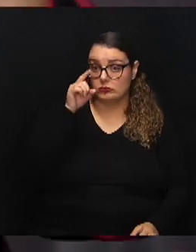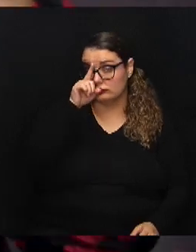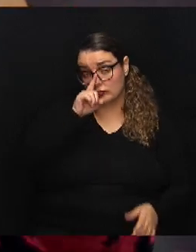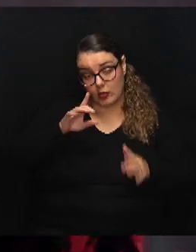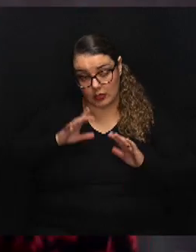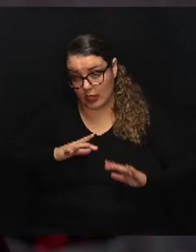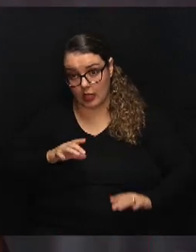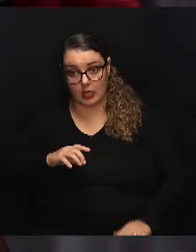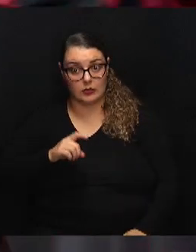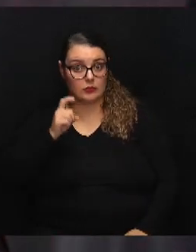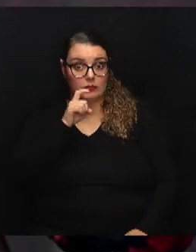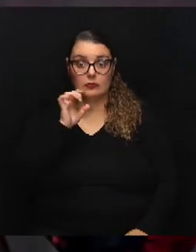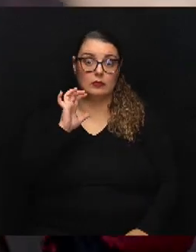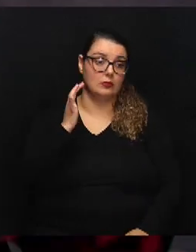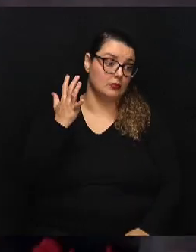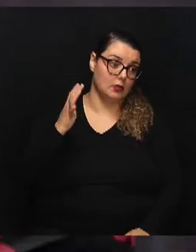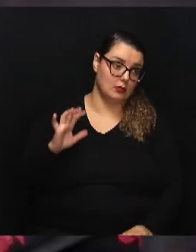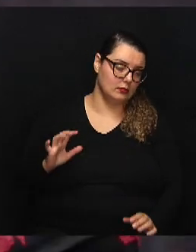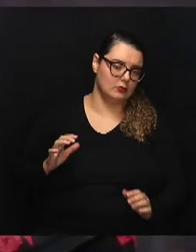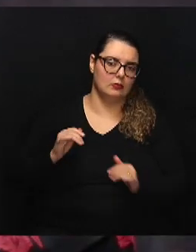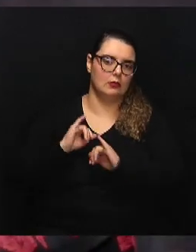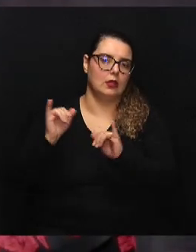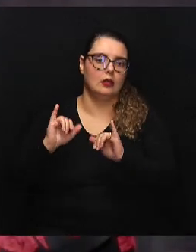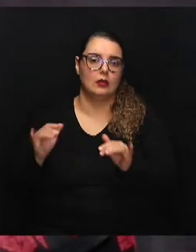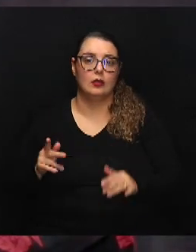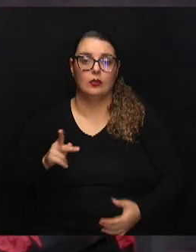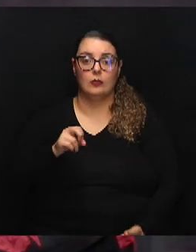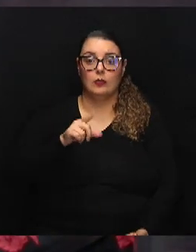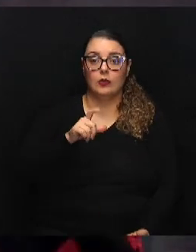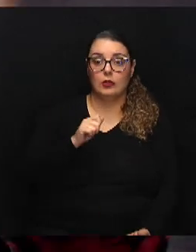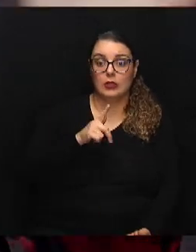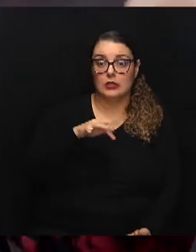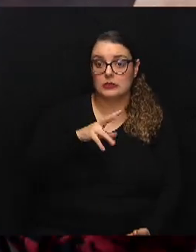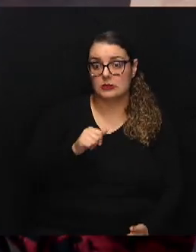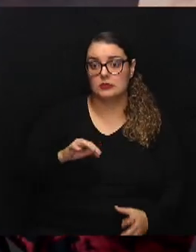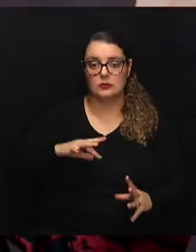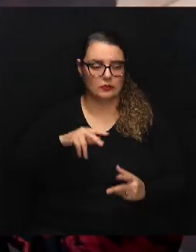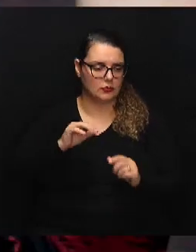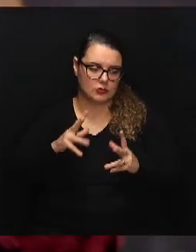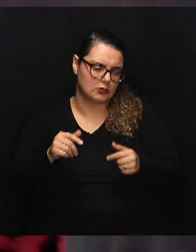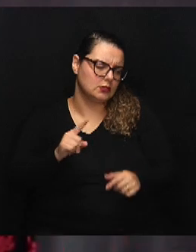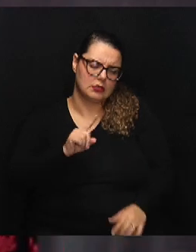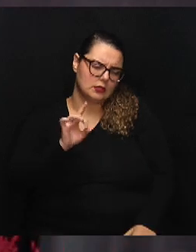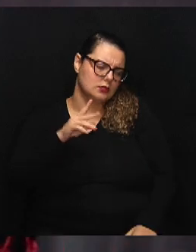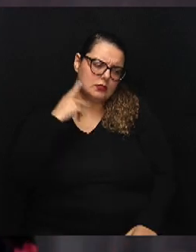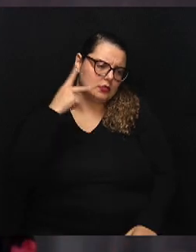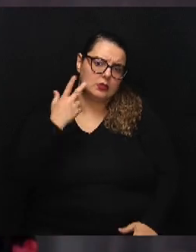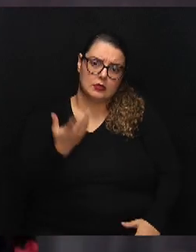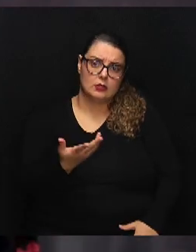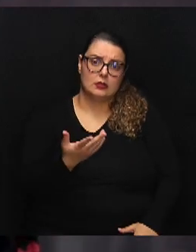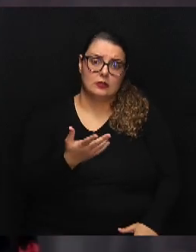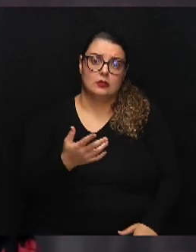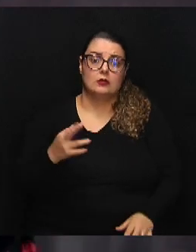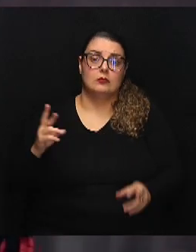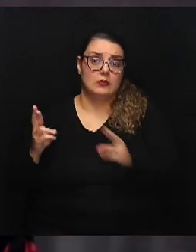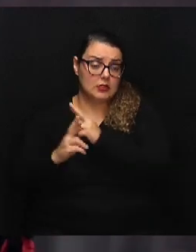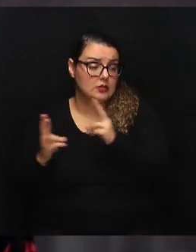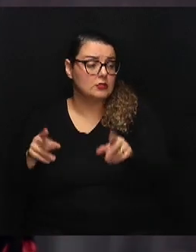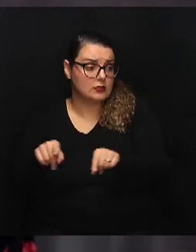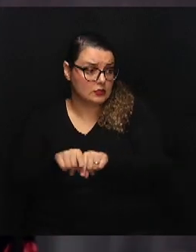aí se atravessando com tanta, né, polarização nesse mundo de hoje, não só, né, na política, mas nas relações também,